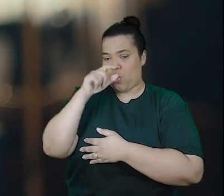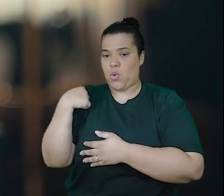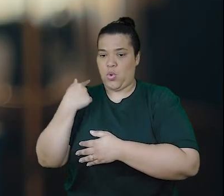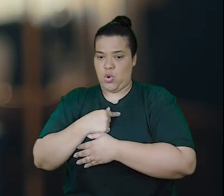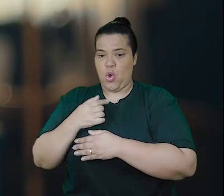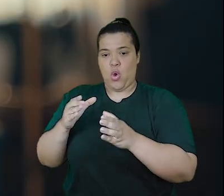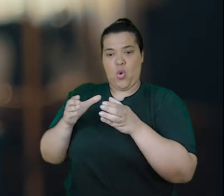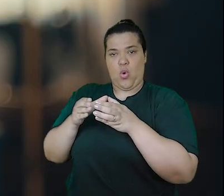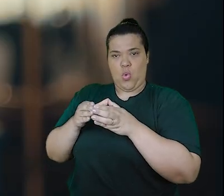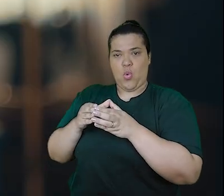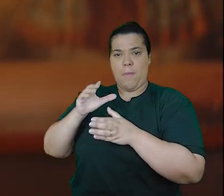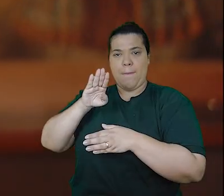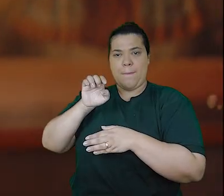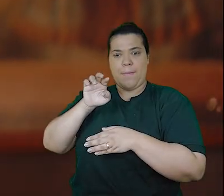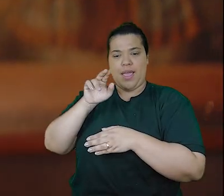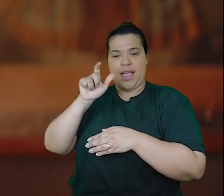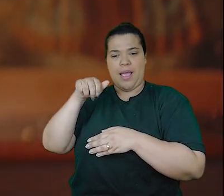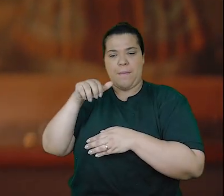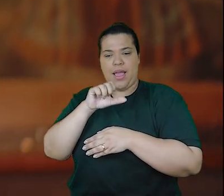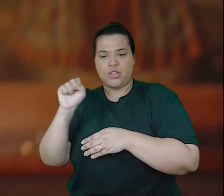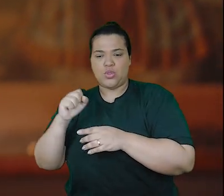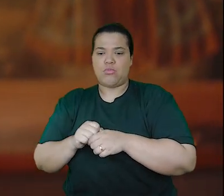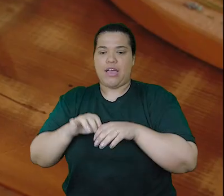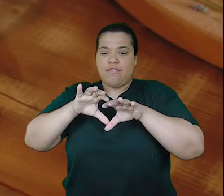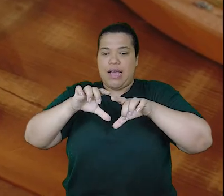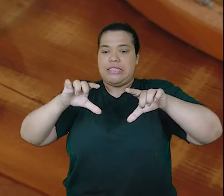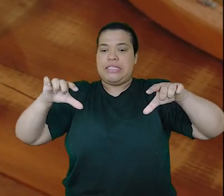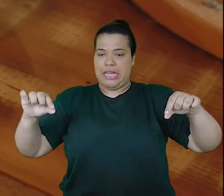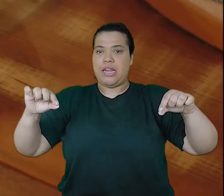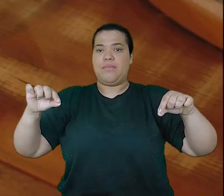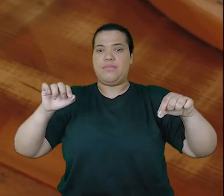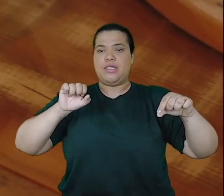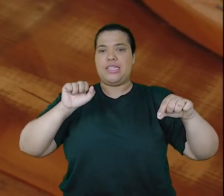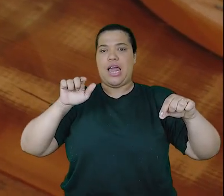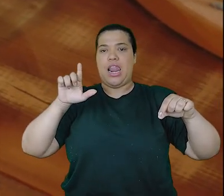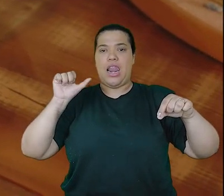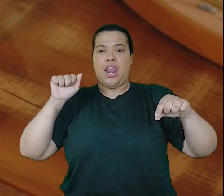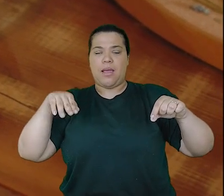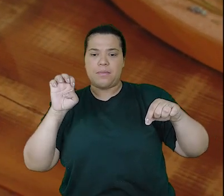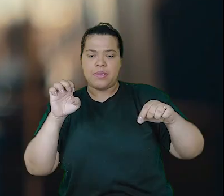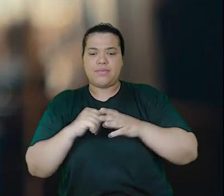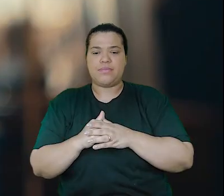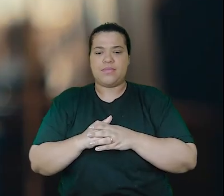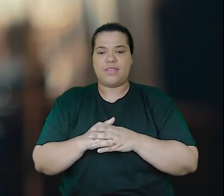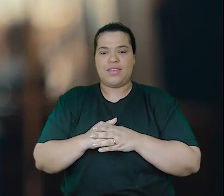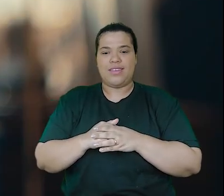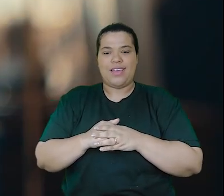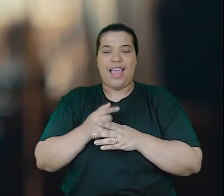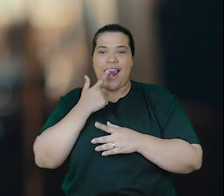nós bergamasco, é porcel, né? Salame é salam, né? E bom, é